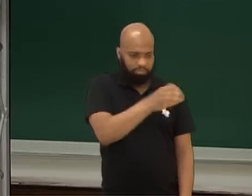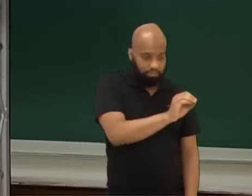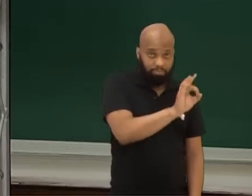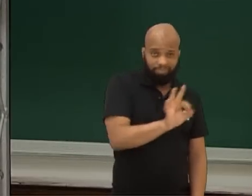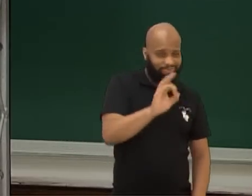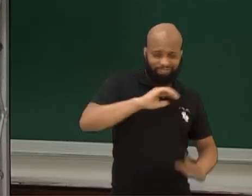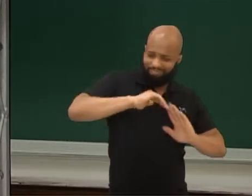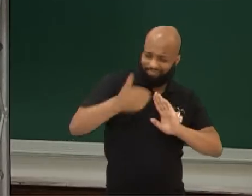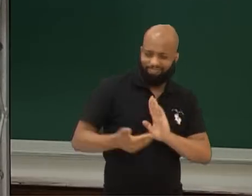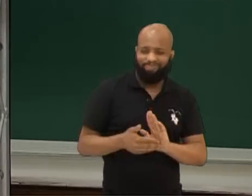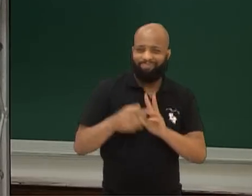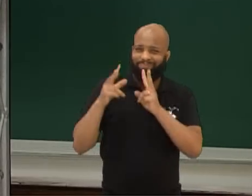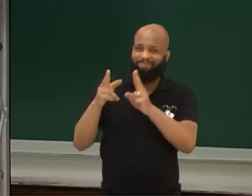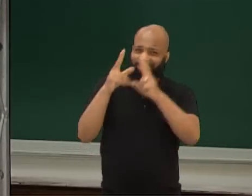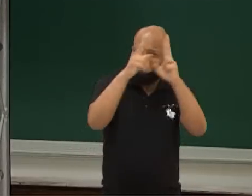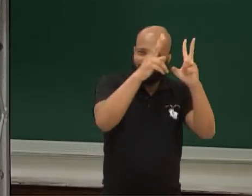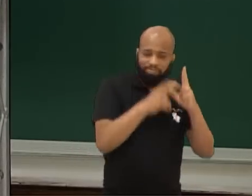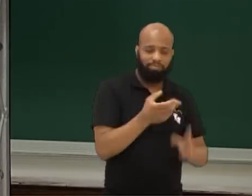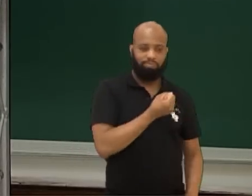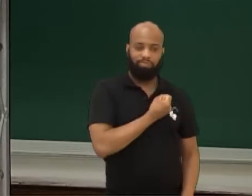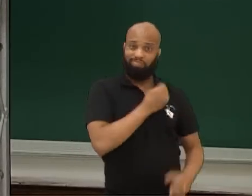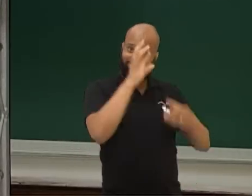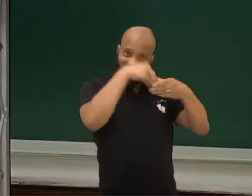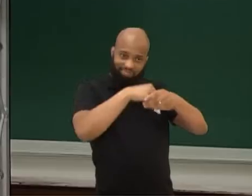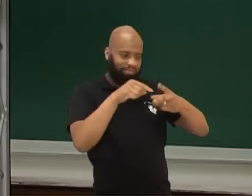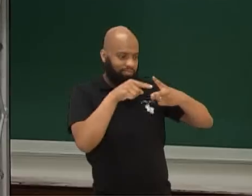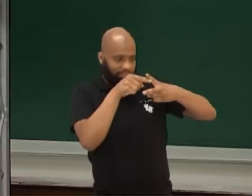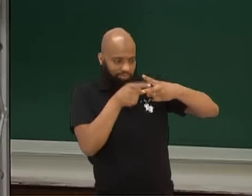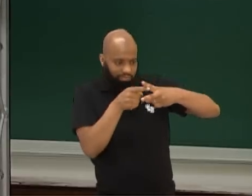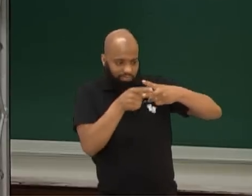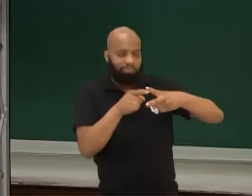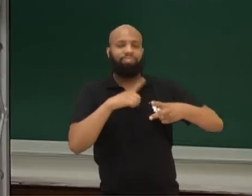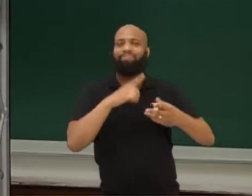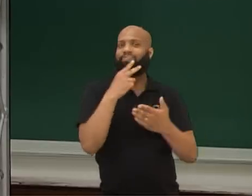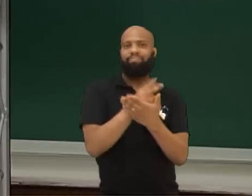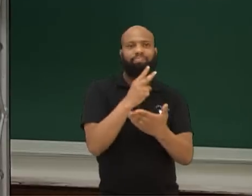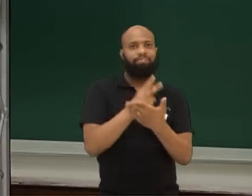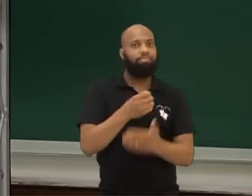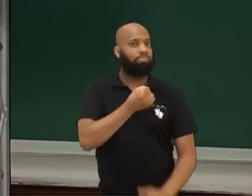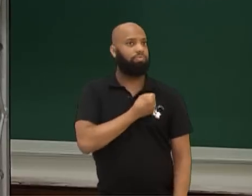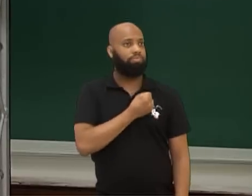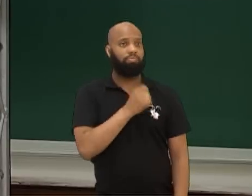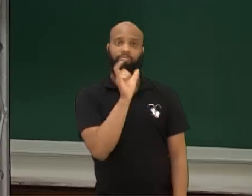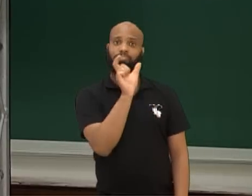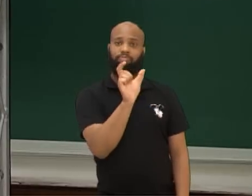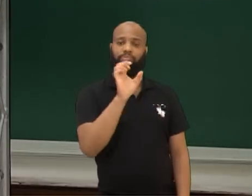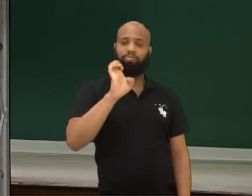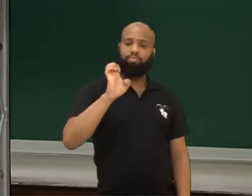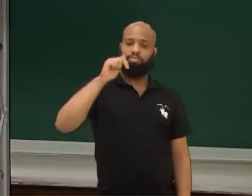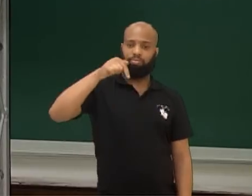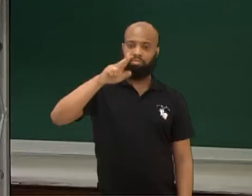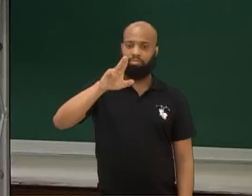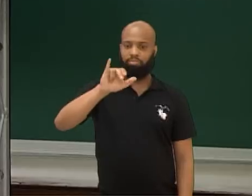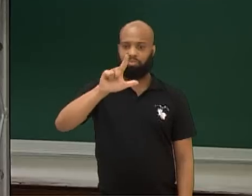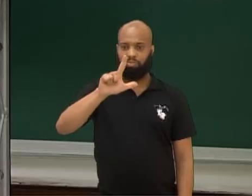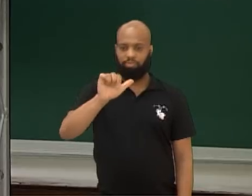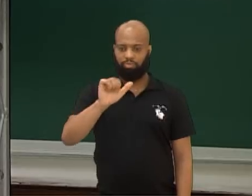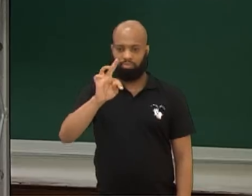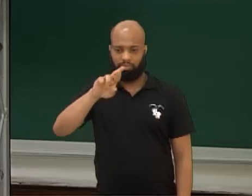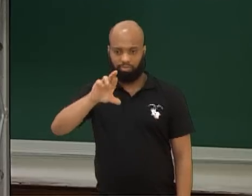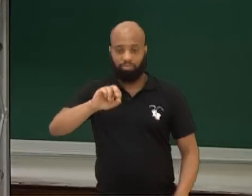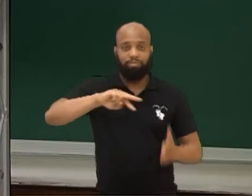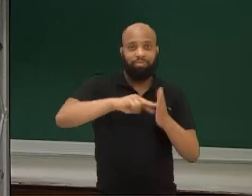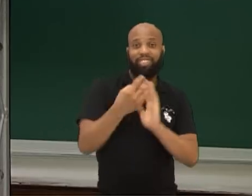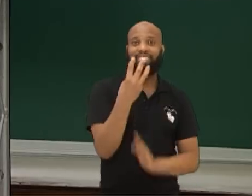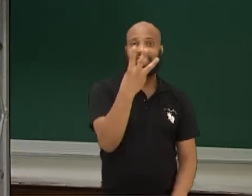60 graus. Então, os três ângulos internos, eles têm a mesma medida. E a palavra equilátero significa três